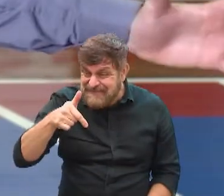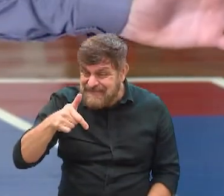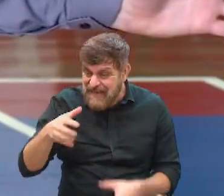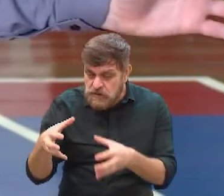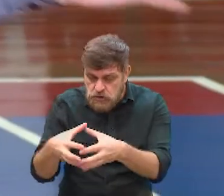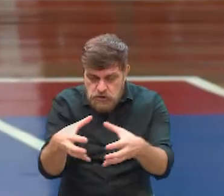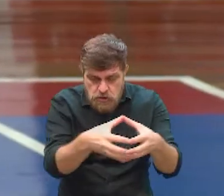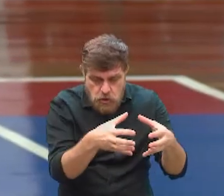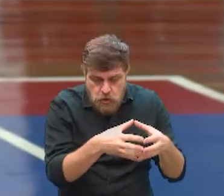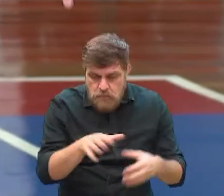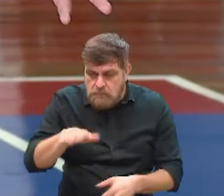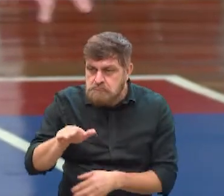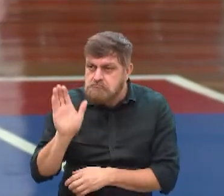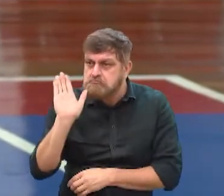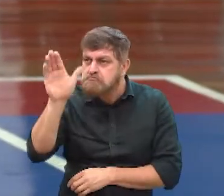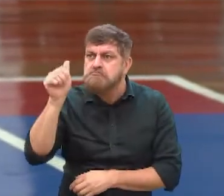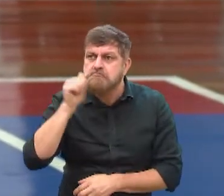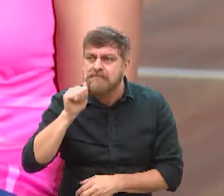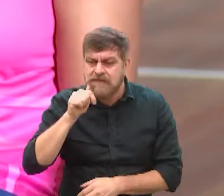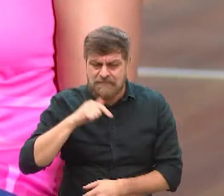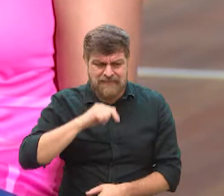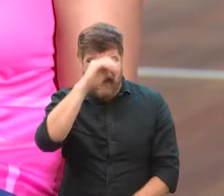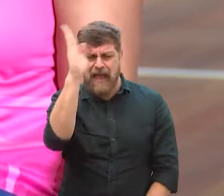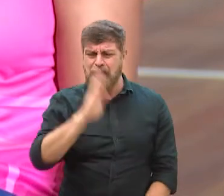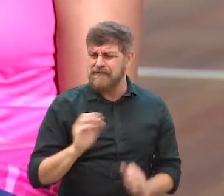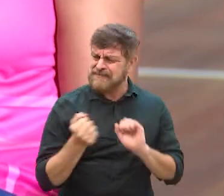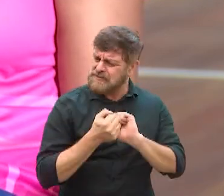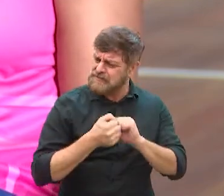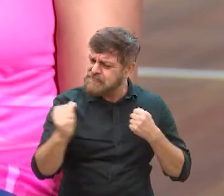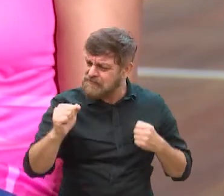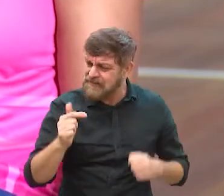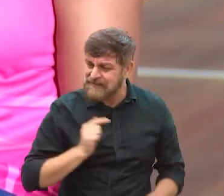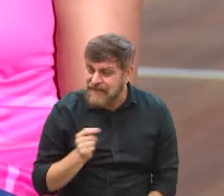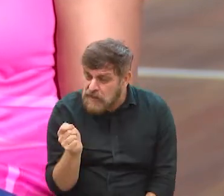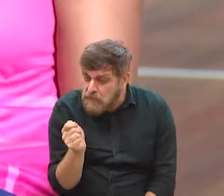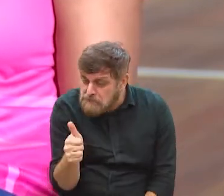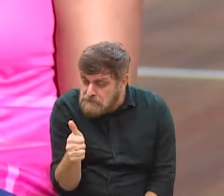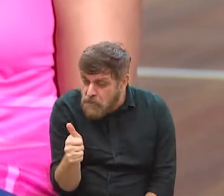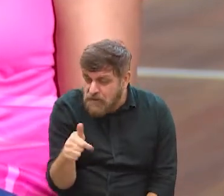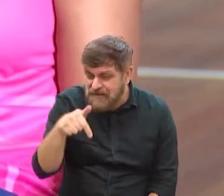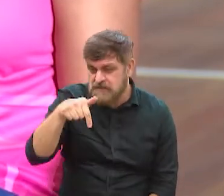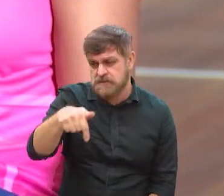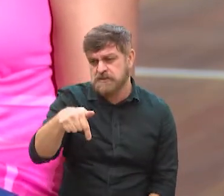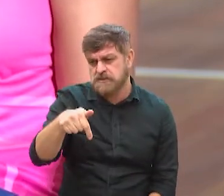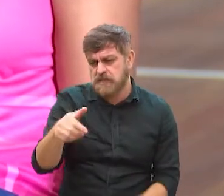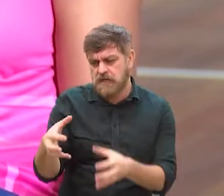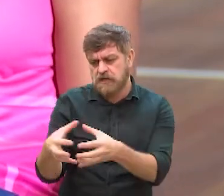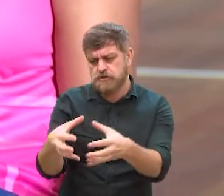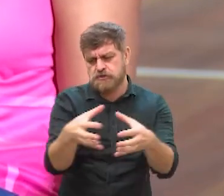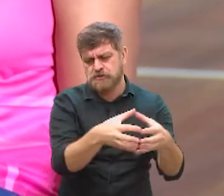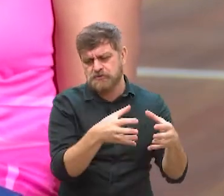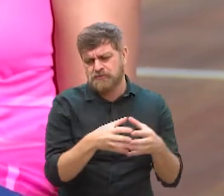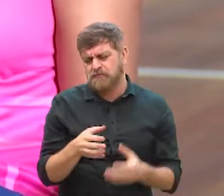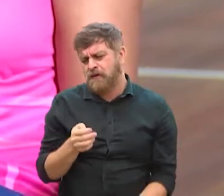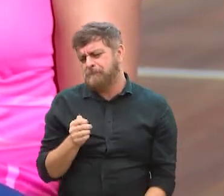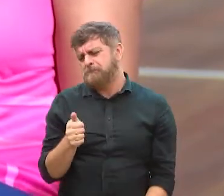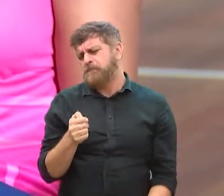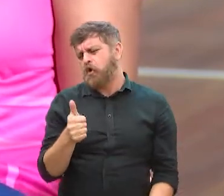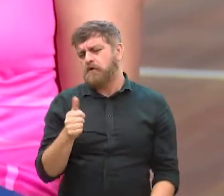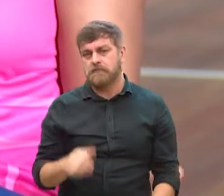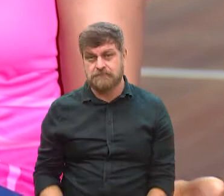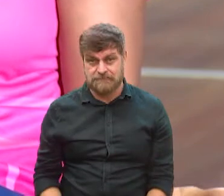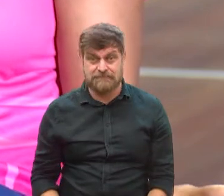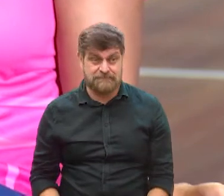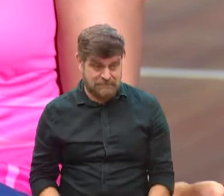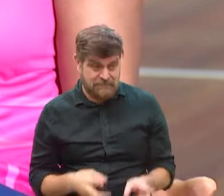país gigantesco territorialmente, de população, e só 7 equipes na primeira divisão, muito pouco. Pois é, para você ver